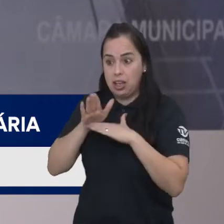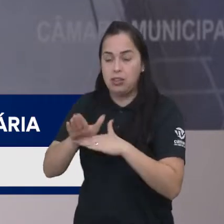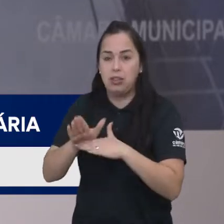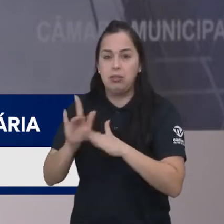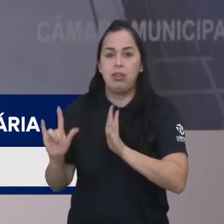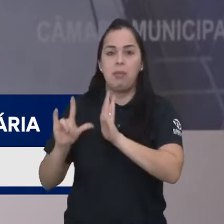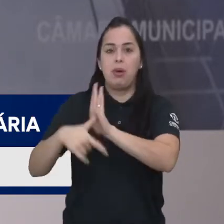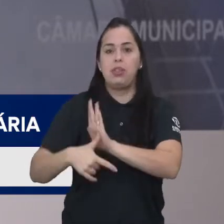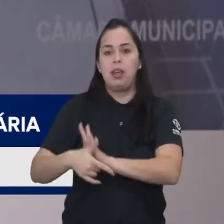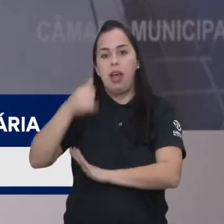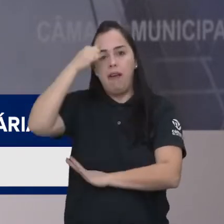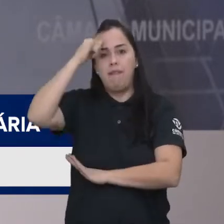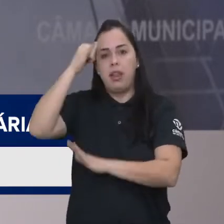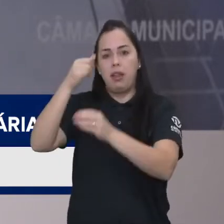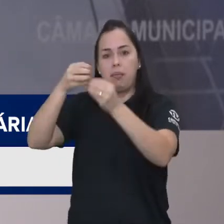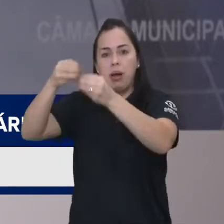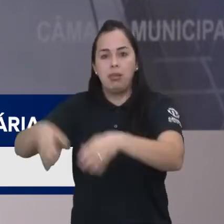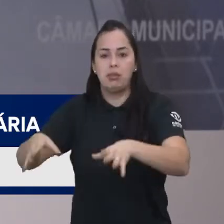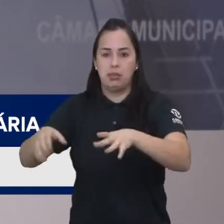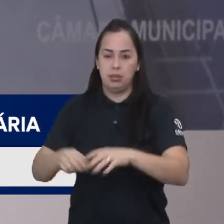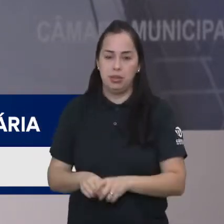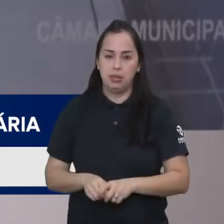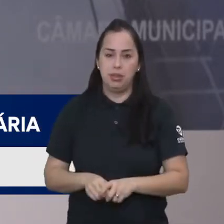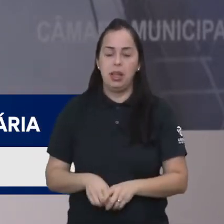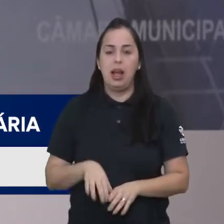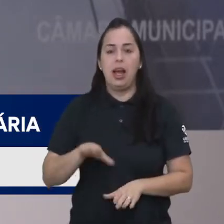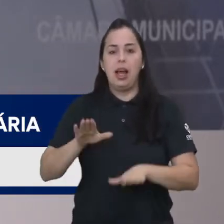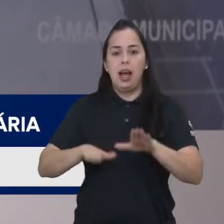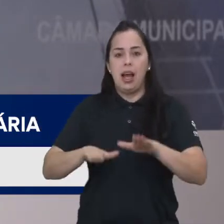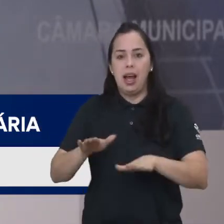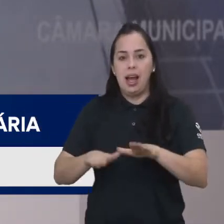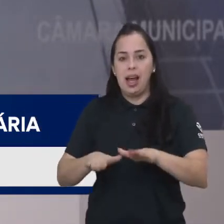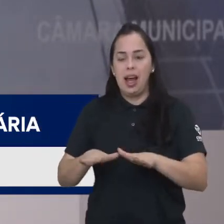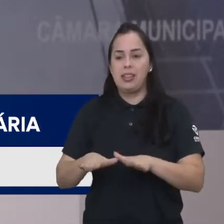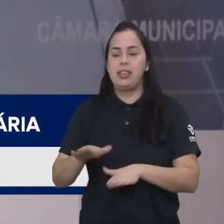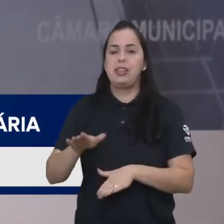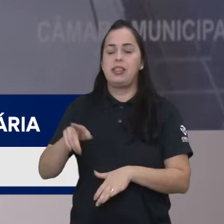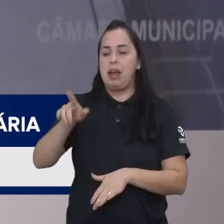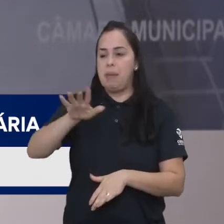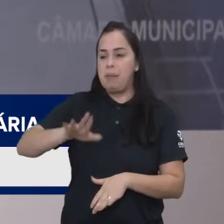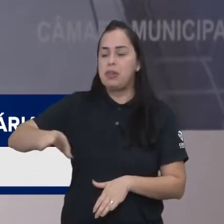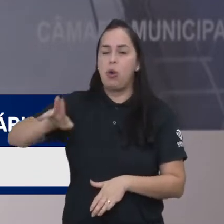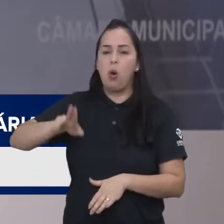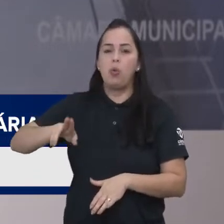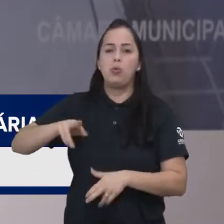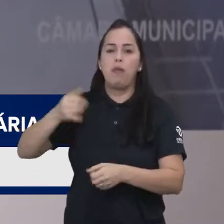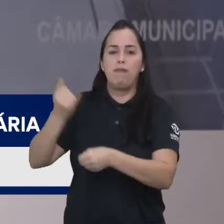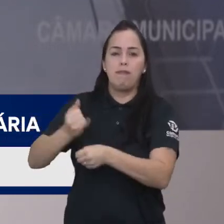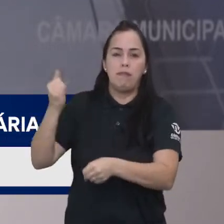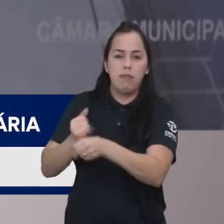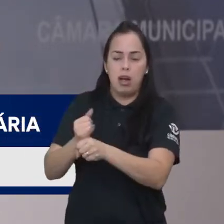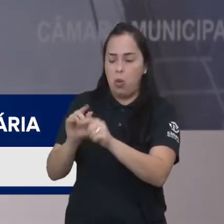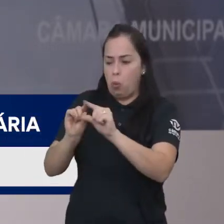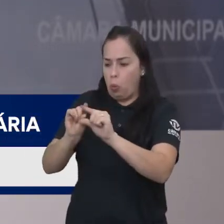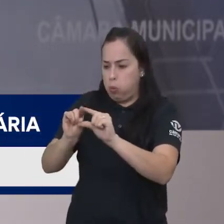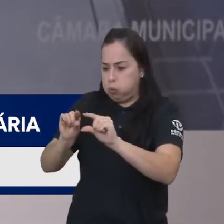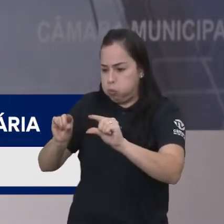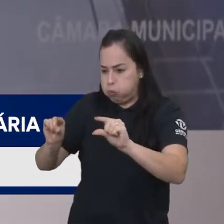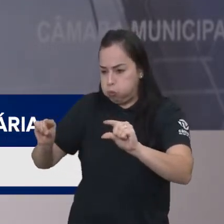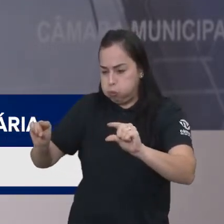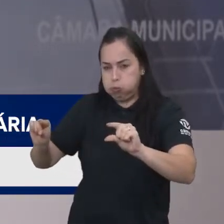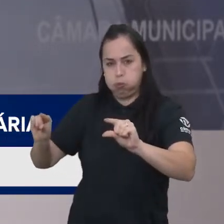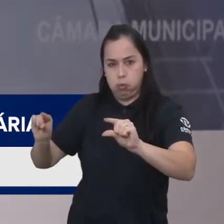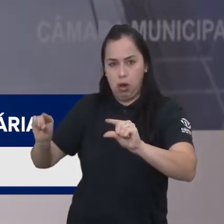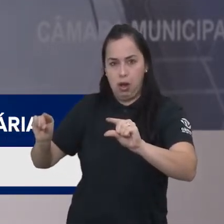também por problema da construção. Às vezes, a pessoa de boa fé, ela usa lá um ferro super grosso, um calibre alto e tal,